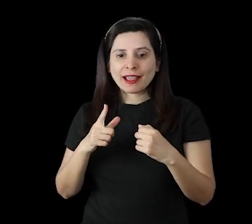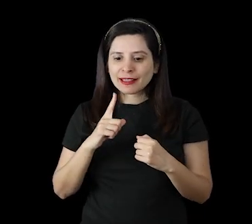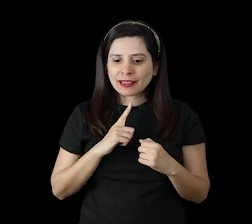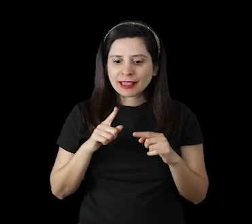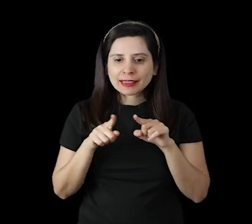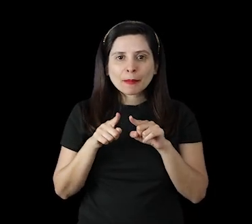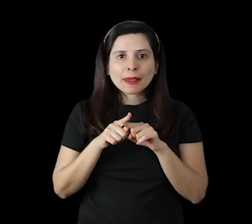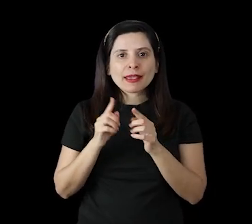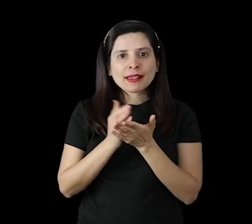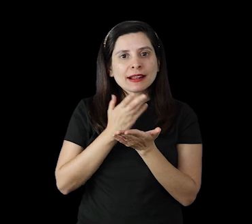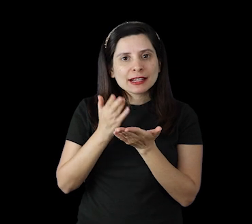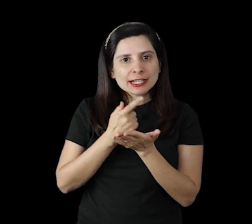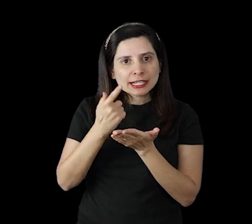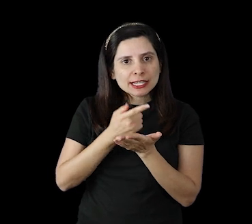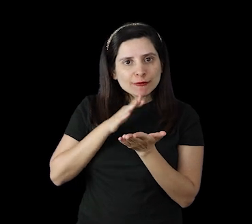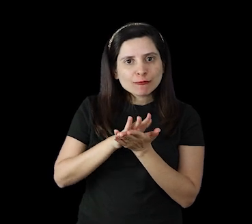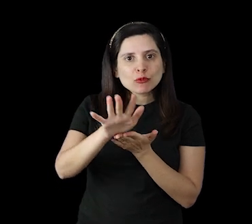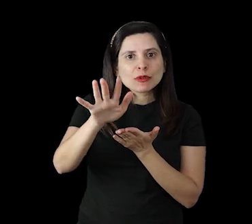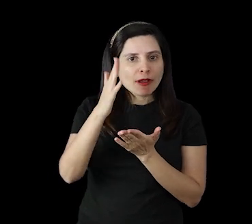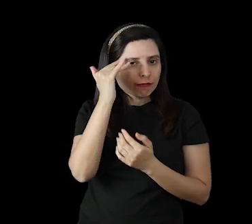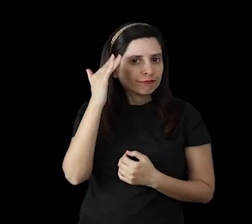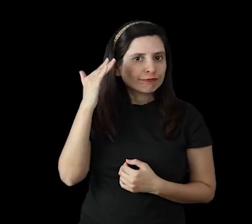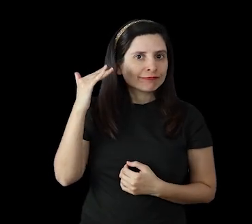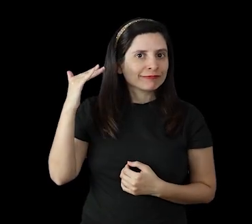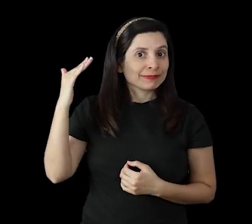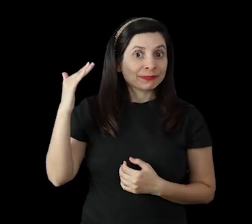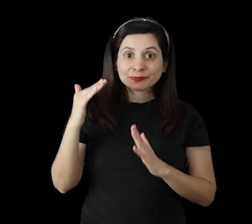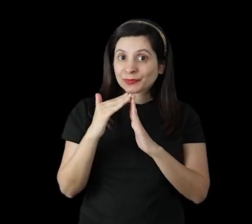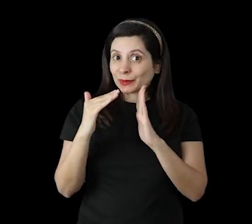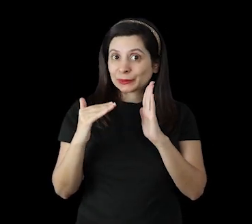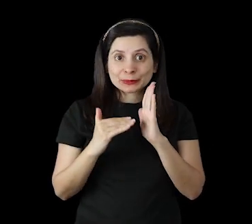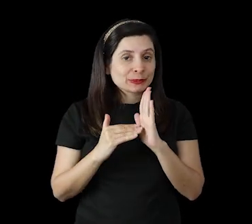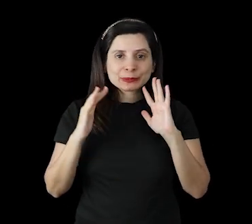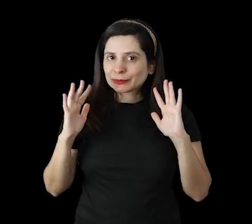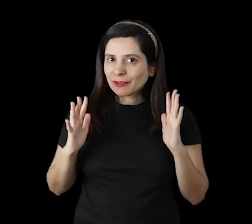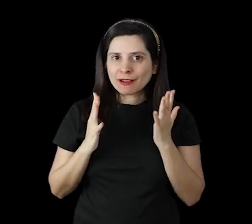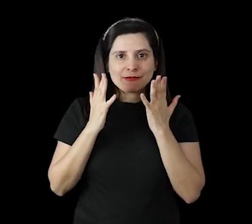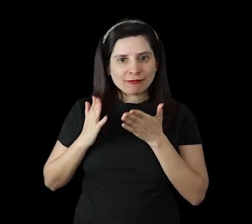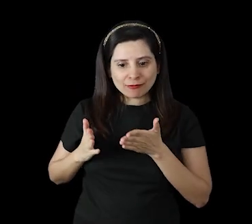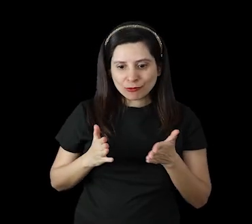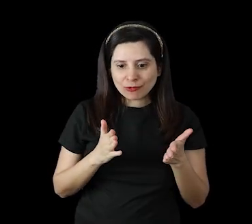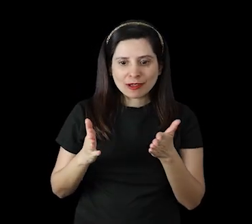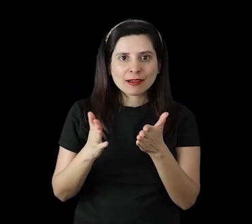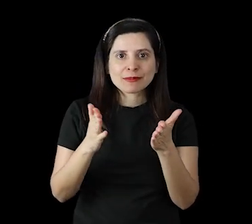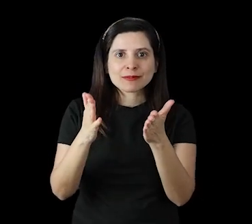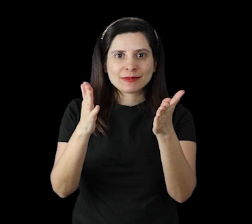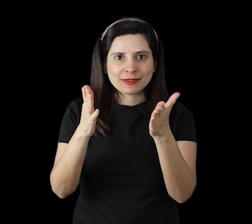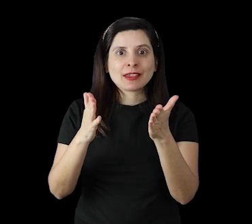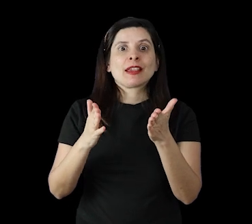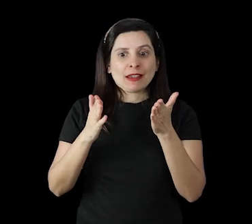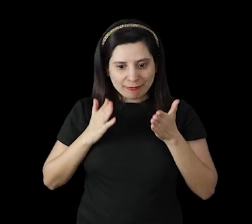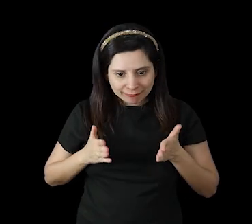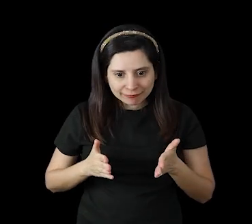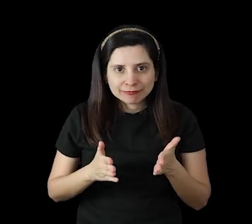querer publicar o livro, né, e ficar famoso, então tudo acontece na estrada, o ponto sem retorno deles é a